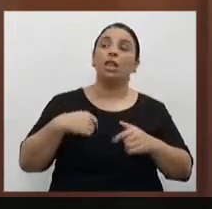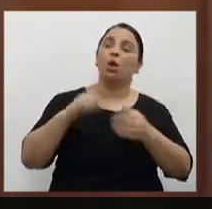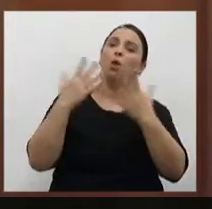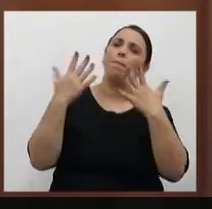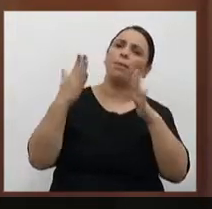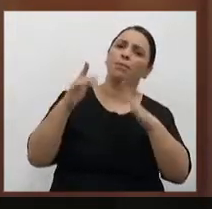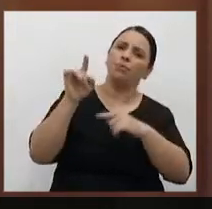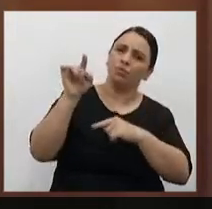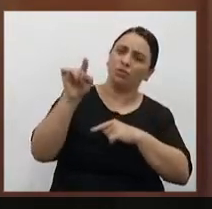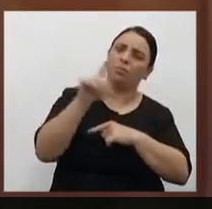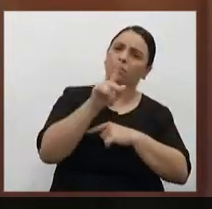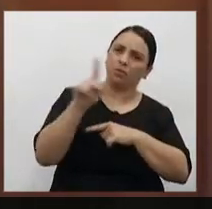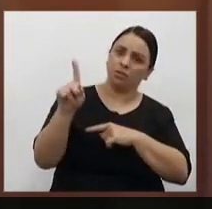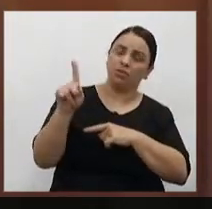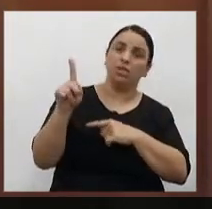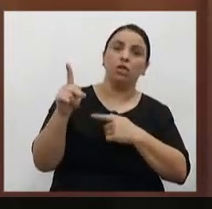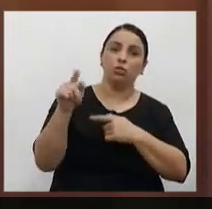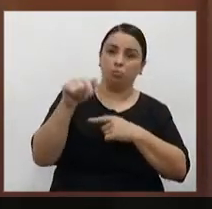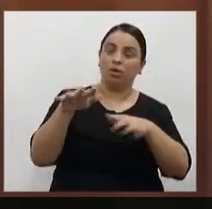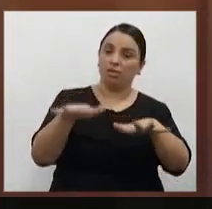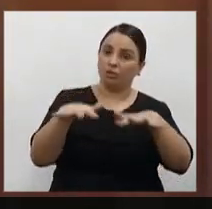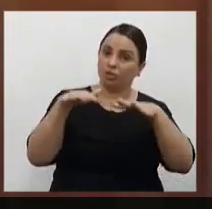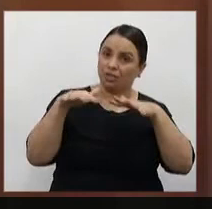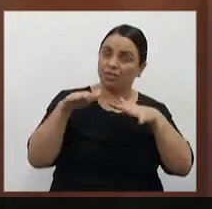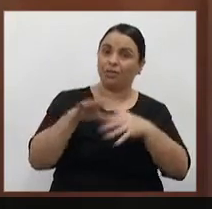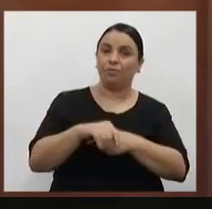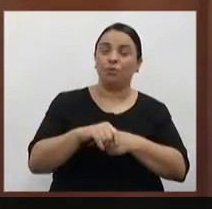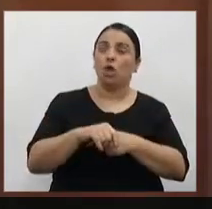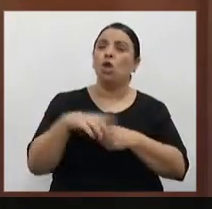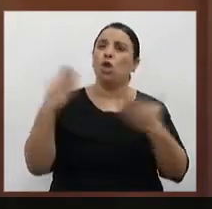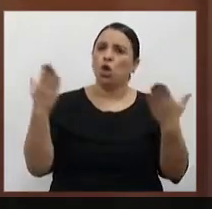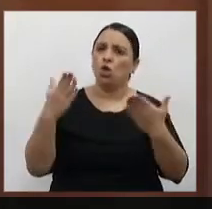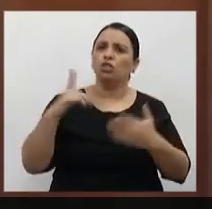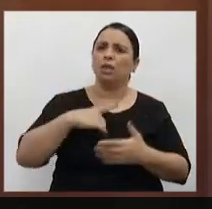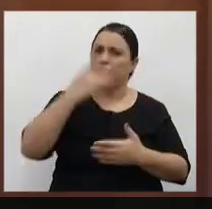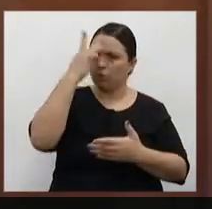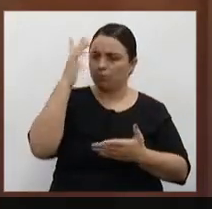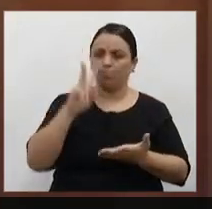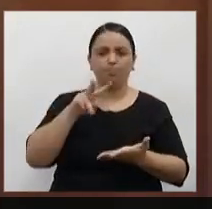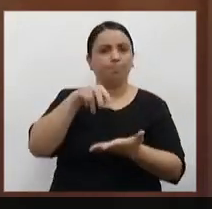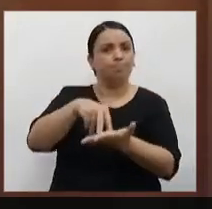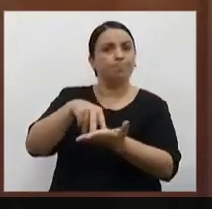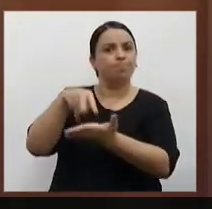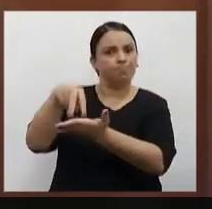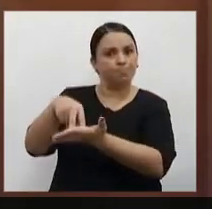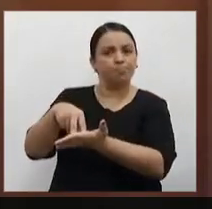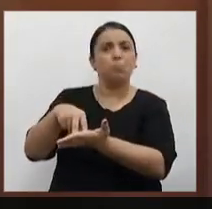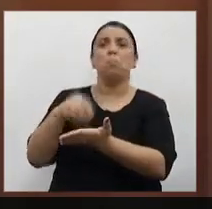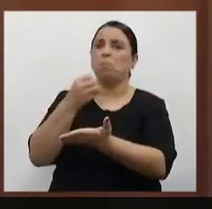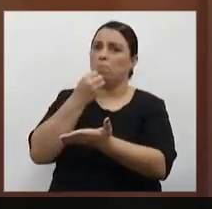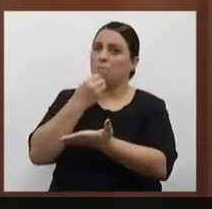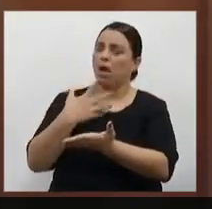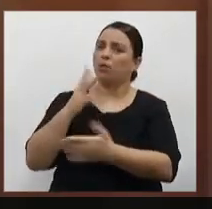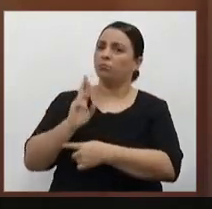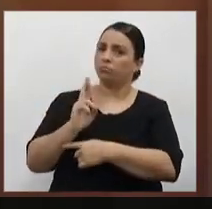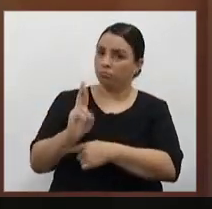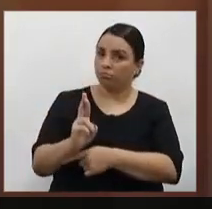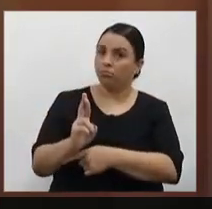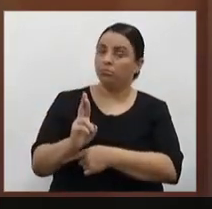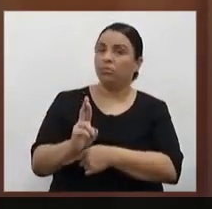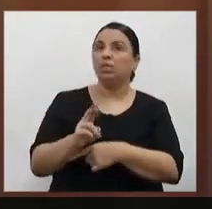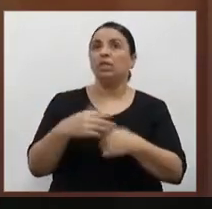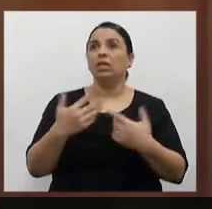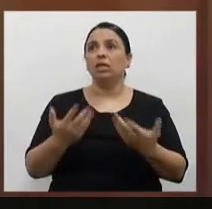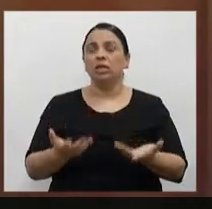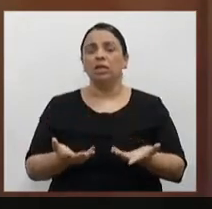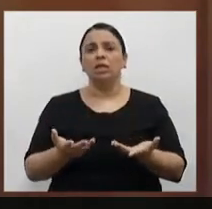pública, onde nós estamos aqui com vozes muito representadas pelo Estado todo, eu acho que é uma